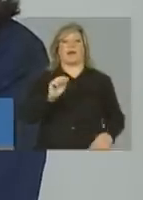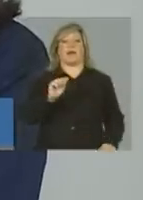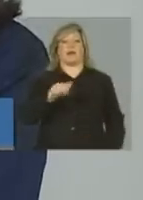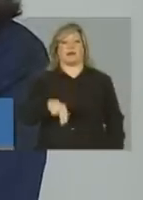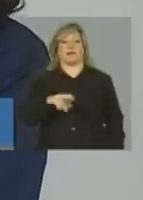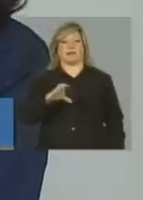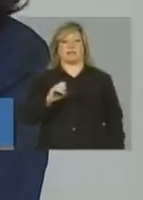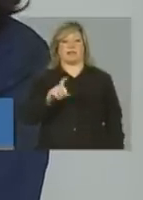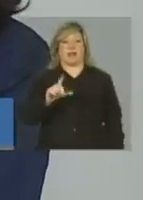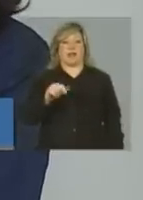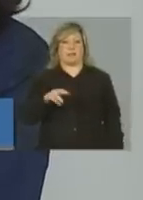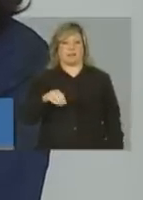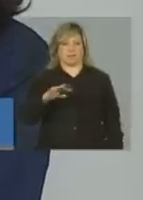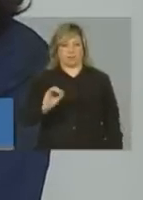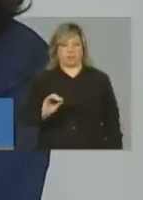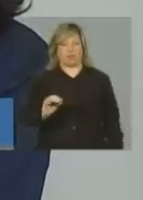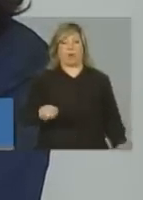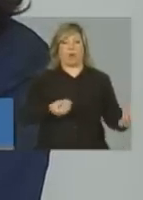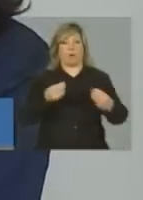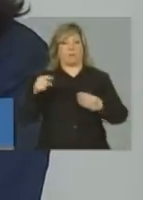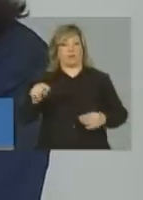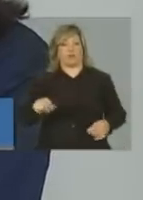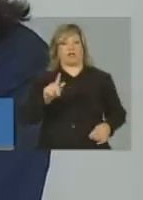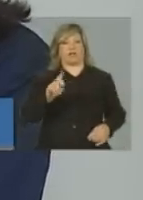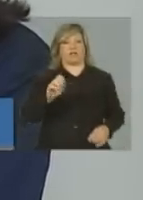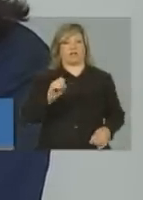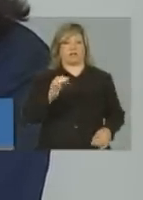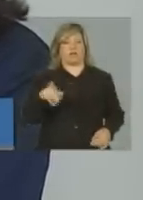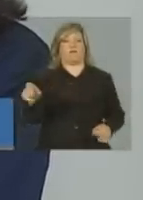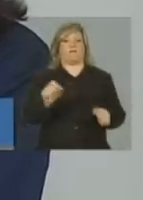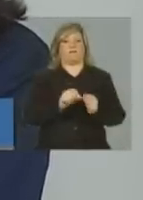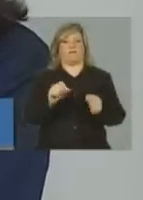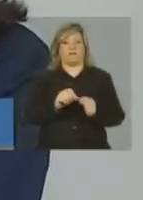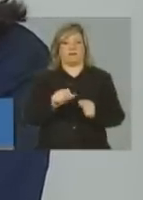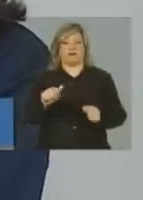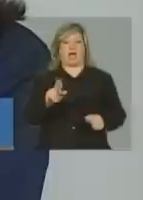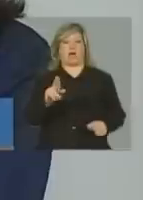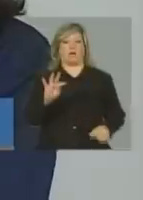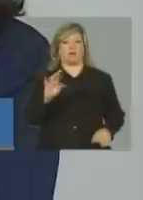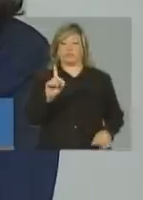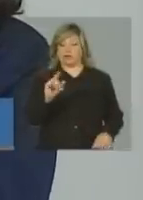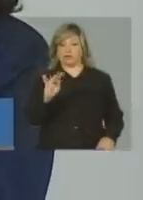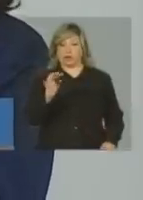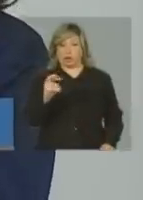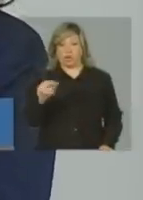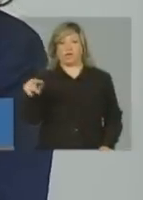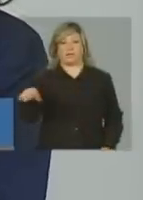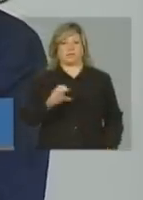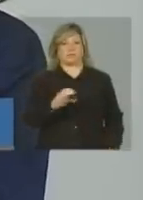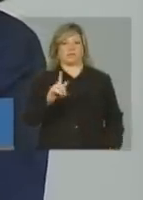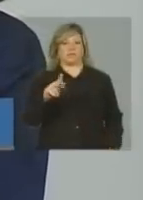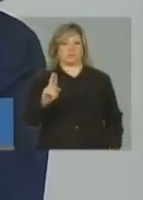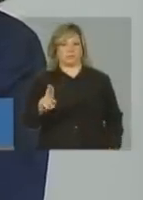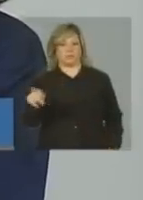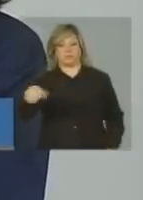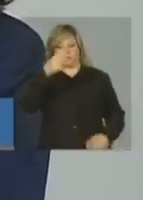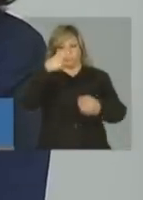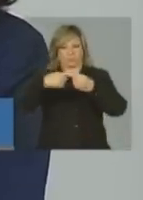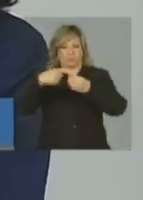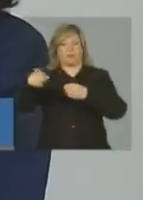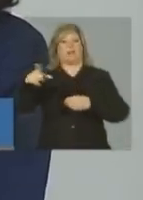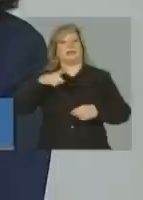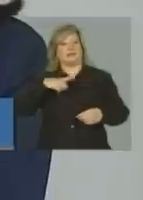faz cancelamento em razão de uma auditoria da CGU no município, existem os motivos de cancelamento no